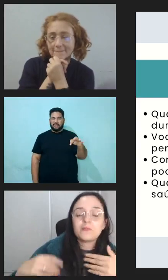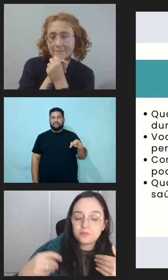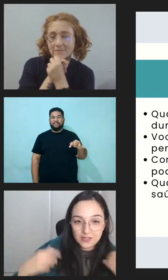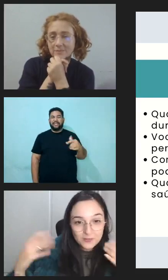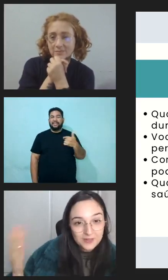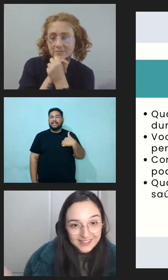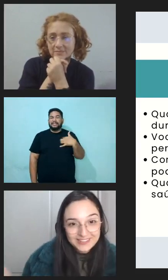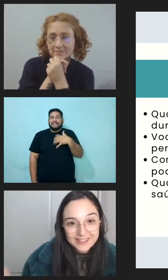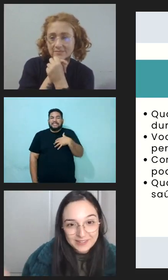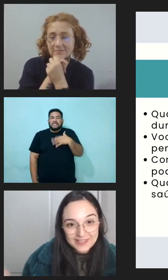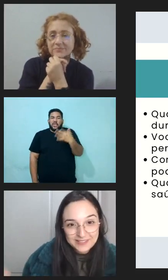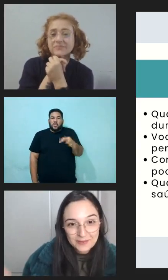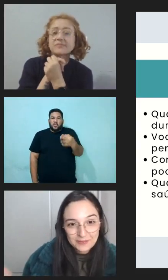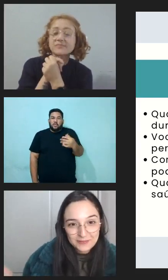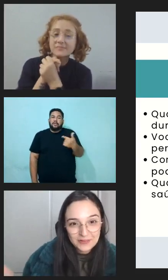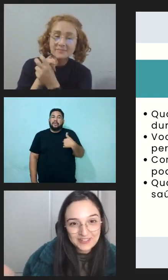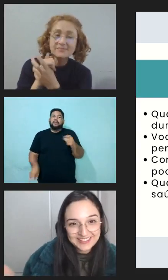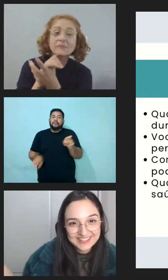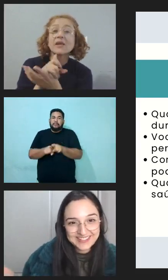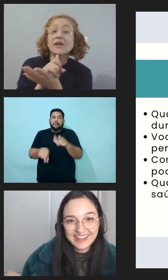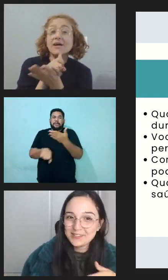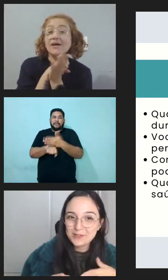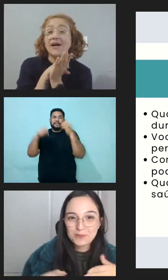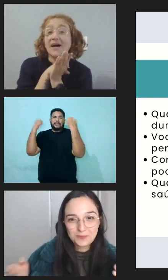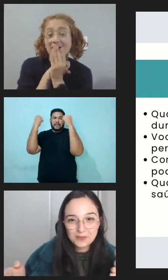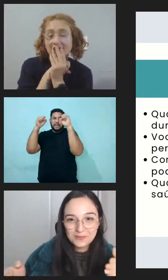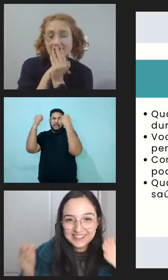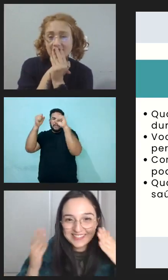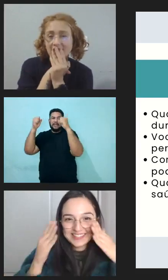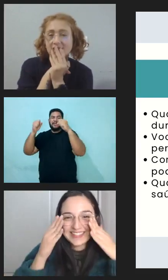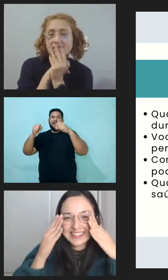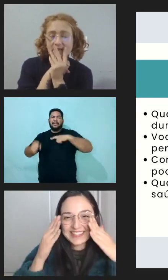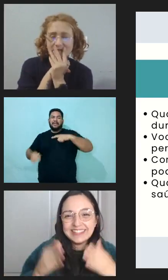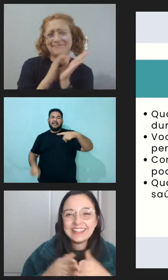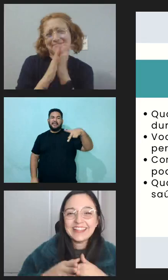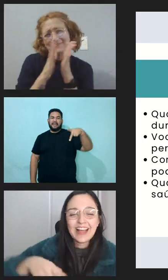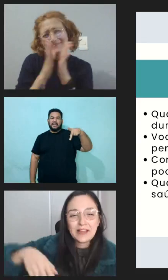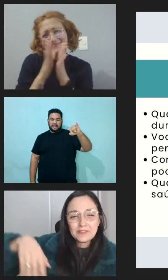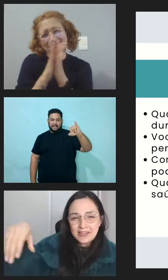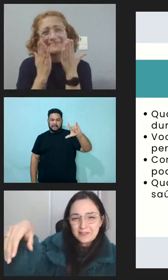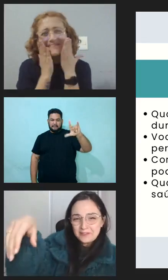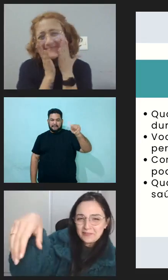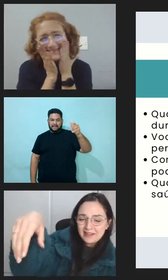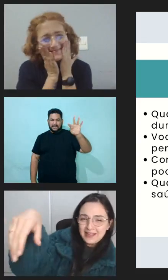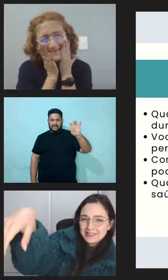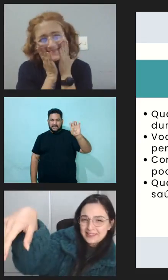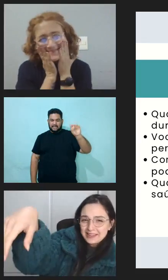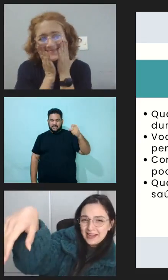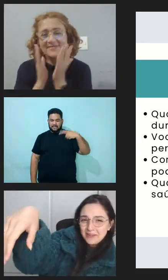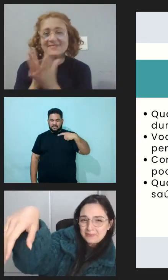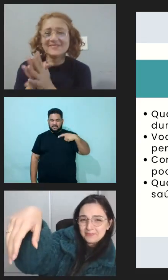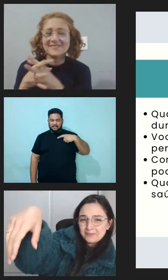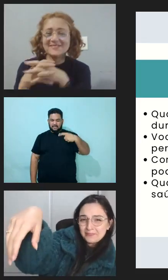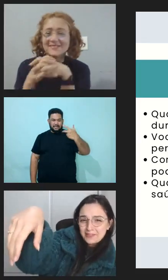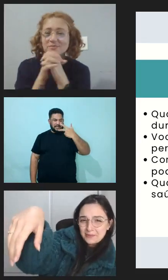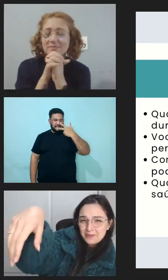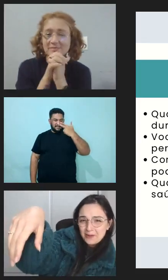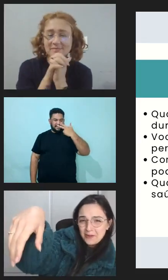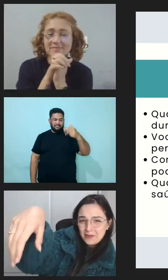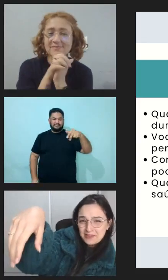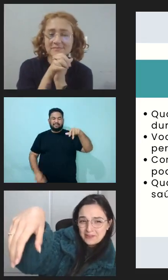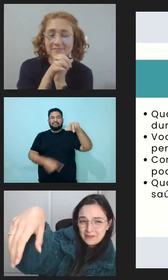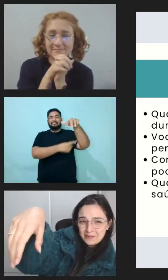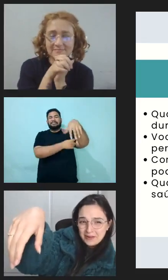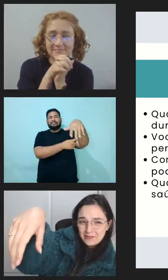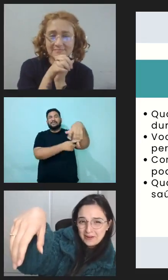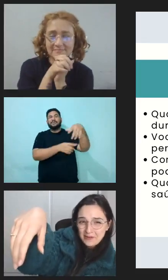E eu faço pilates também, assim como a Vitória Tassara, gente, muito irmãzinhas. Aí eu chegava no pilates assim, ai, faz alguma